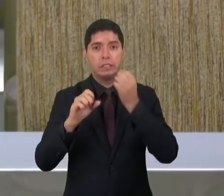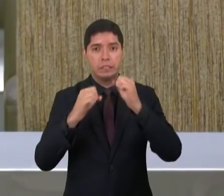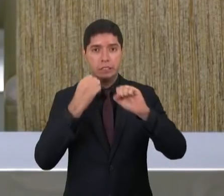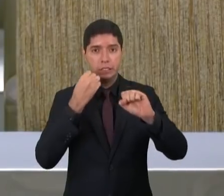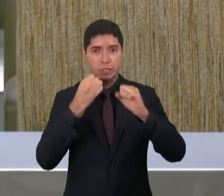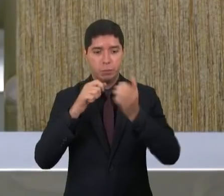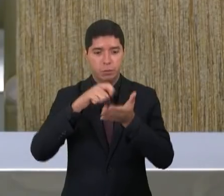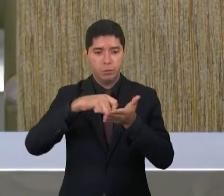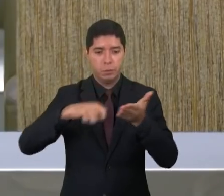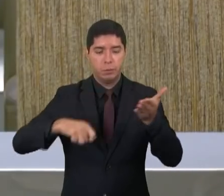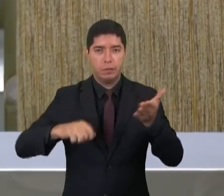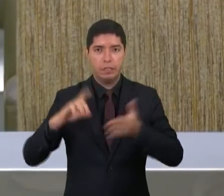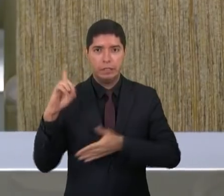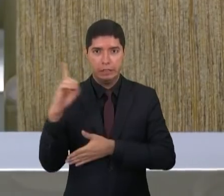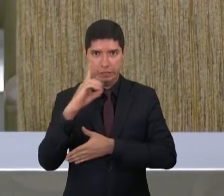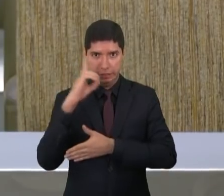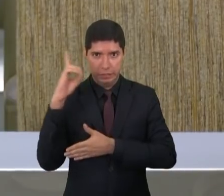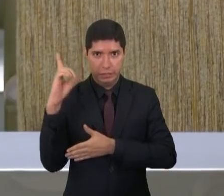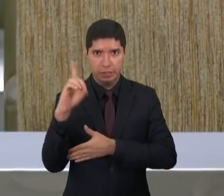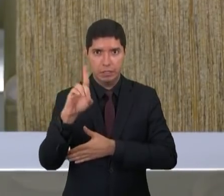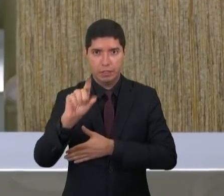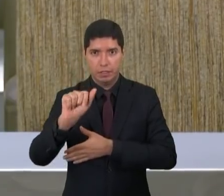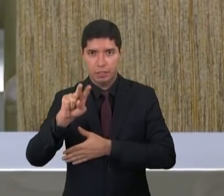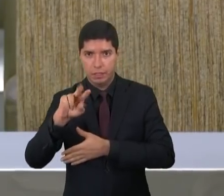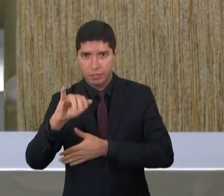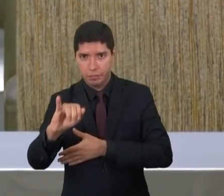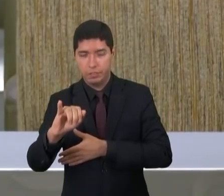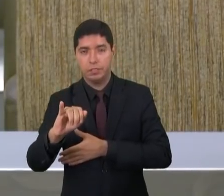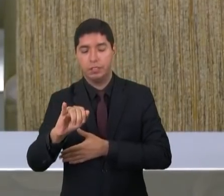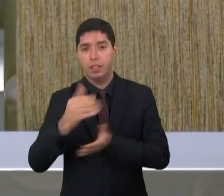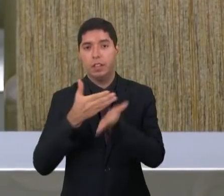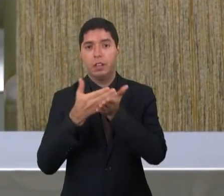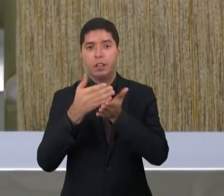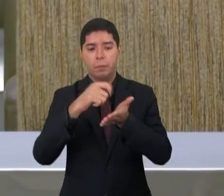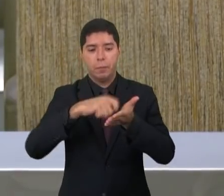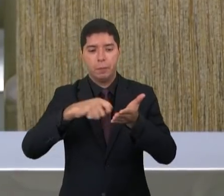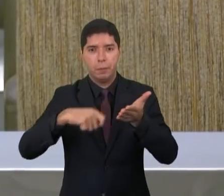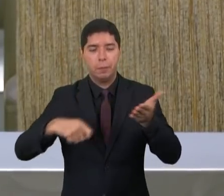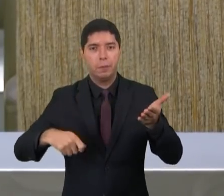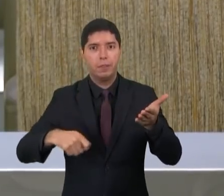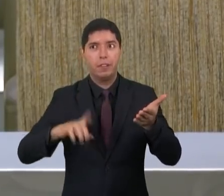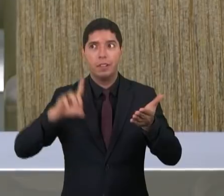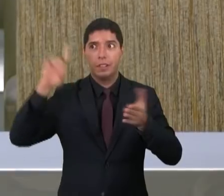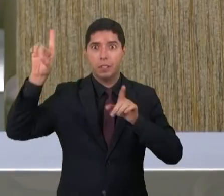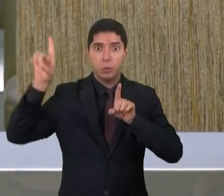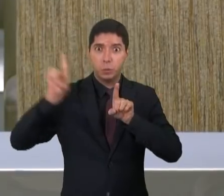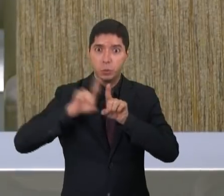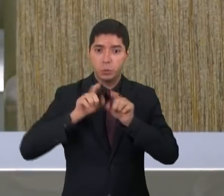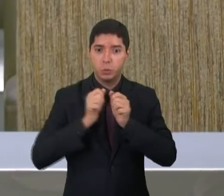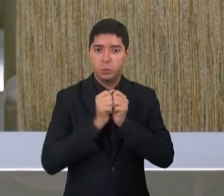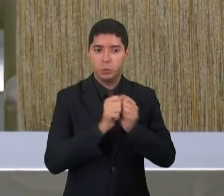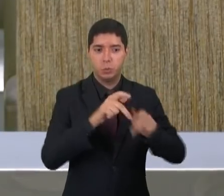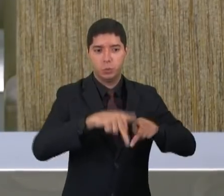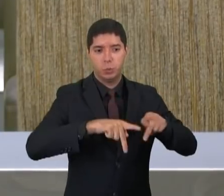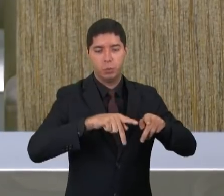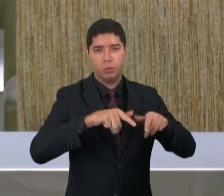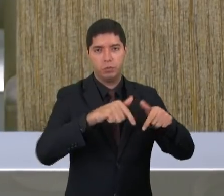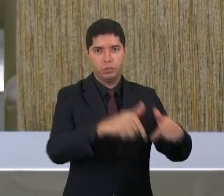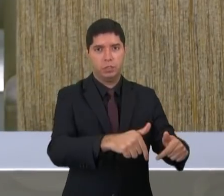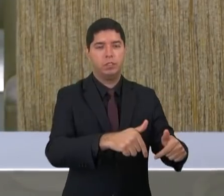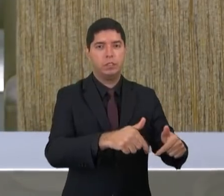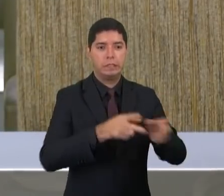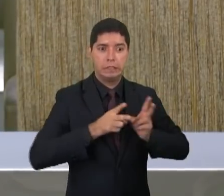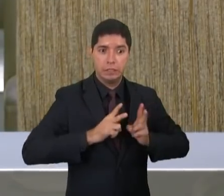Davi, ele inicia este salmo dizendo que Deus, ele estava ao lado do seu